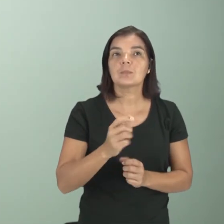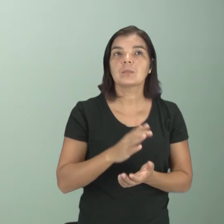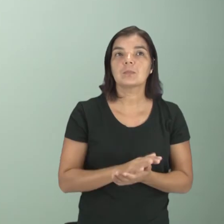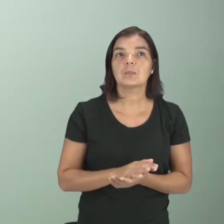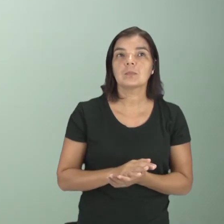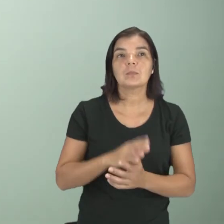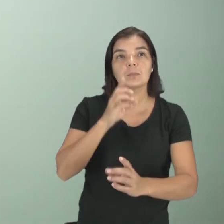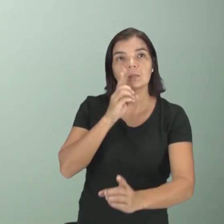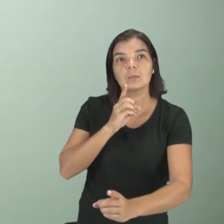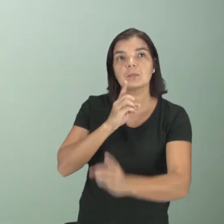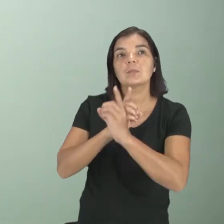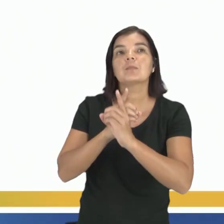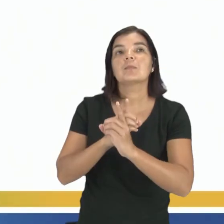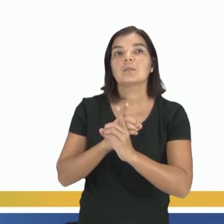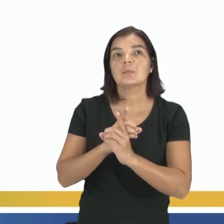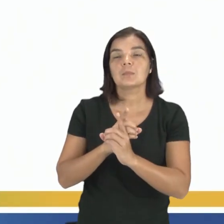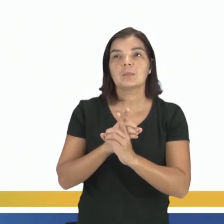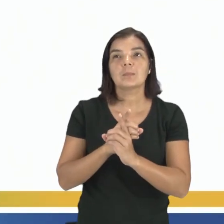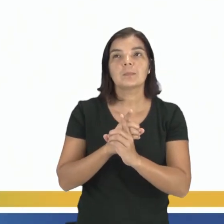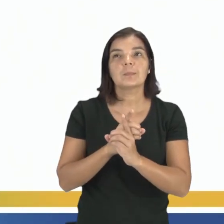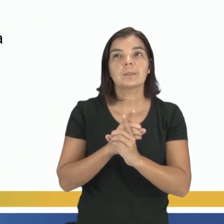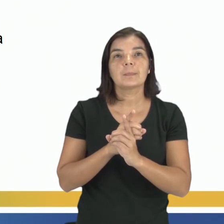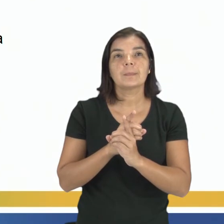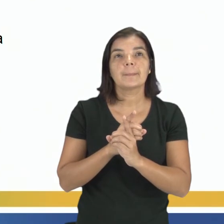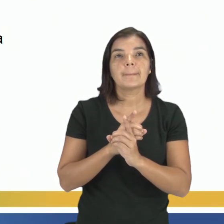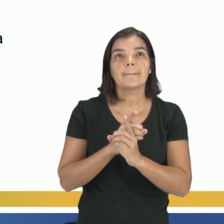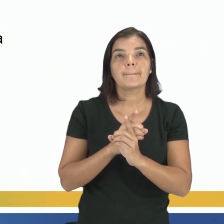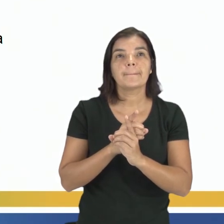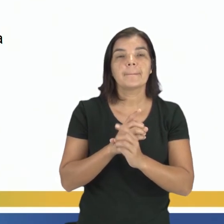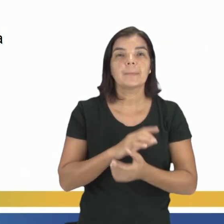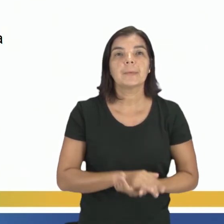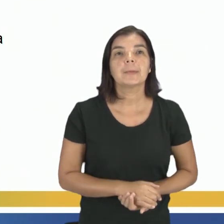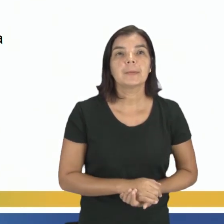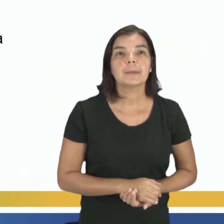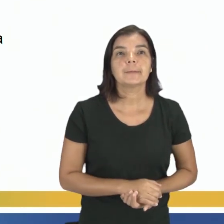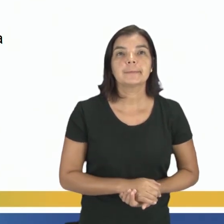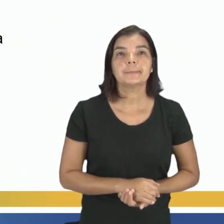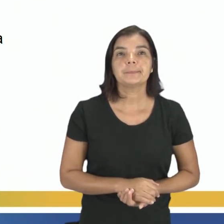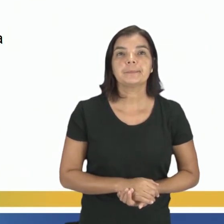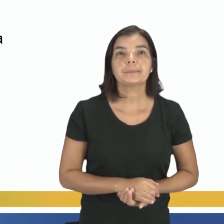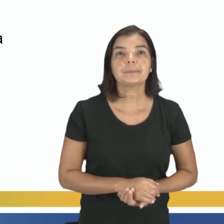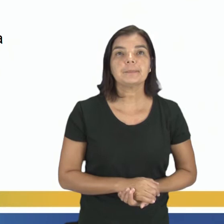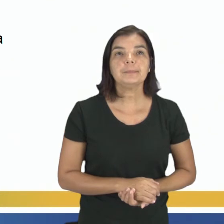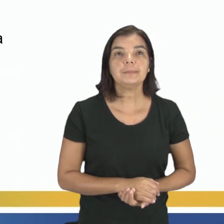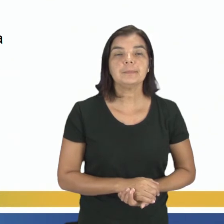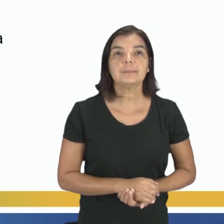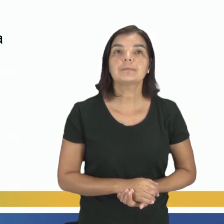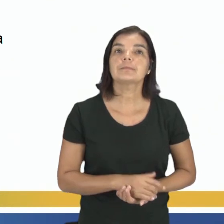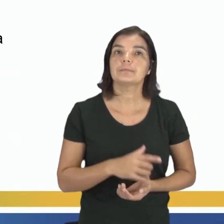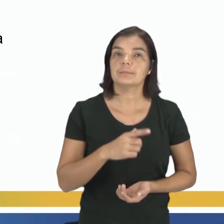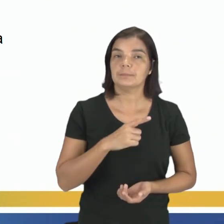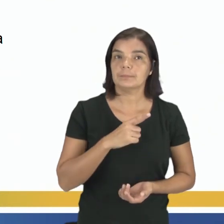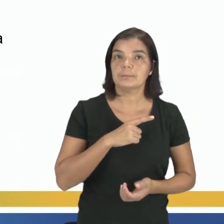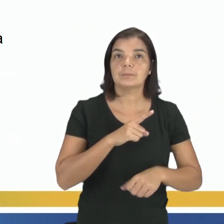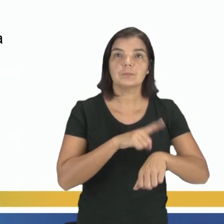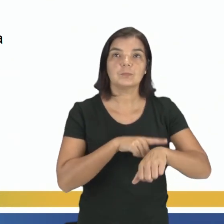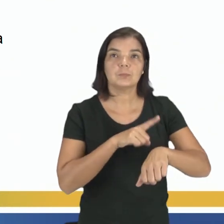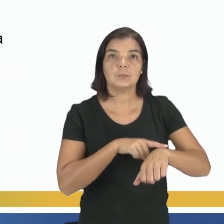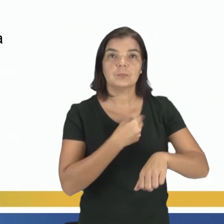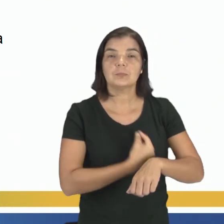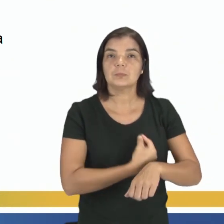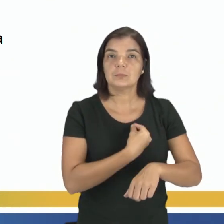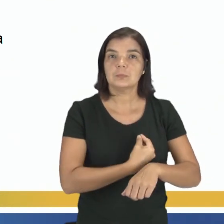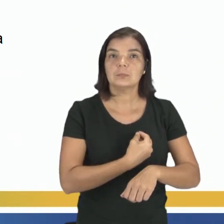gente descubra, não é isso? Vamos retornar aqui. Para esse elemento, o tempo de meia-vida